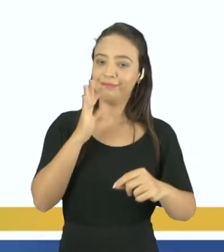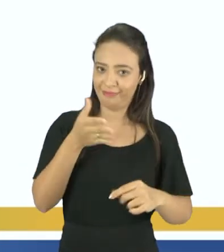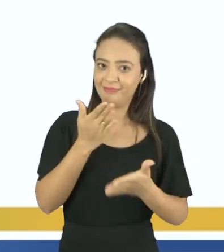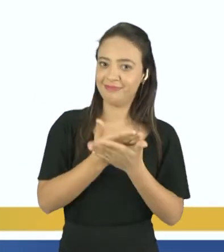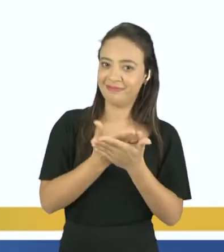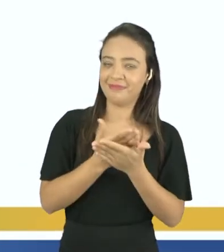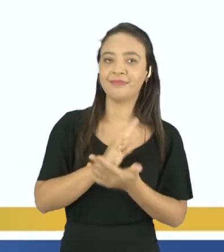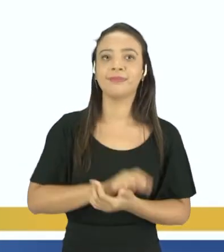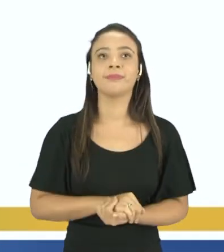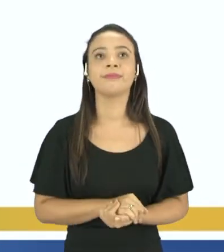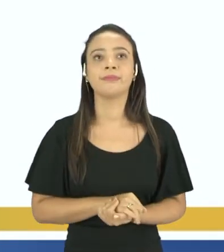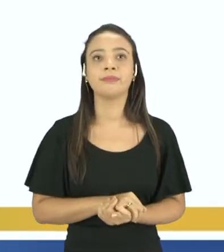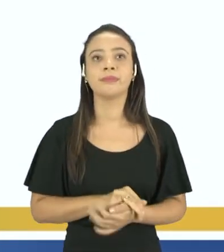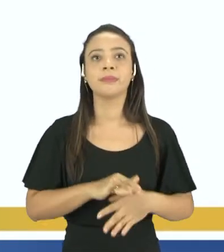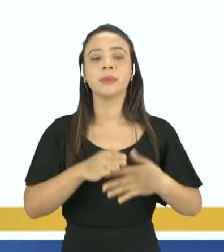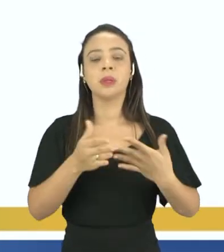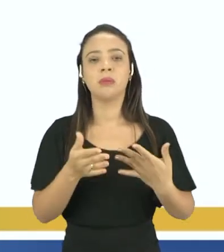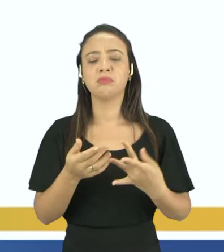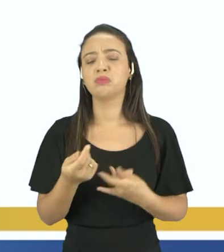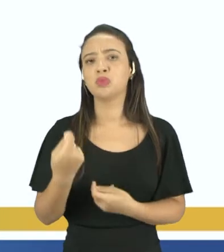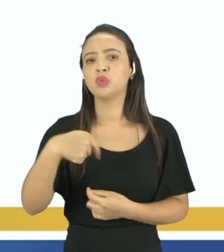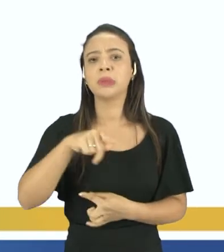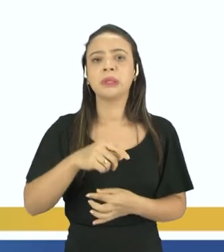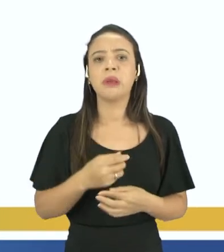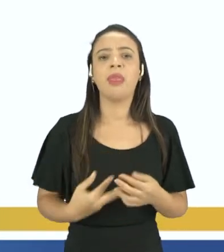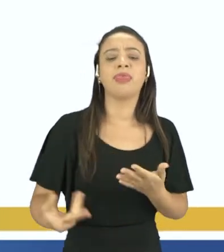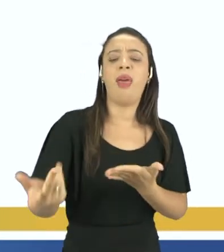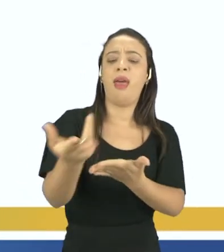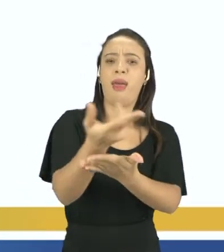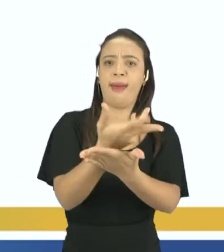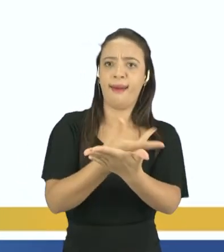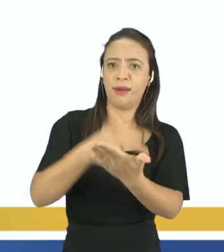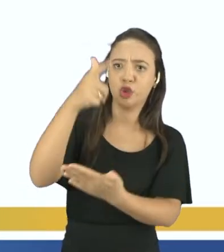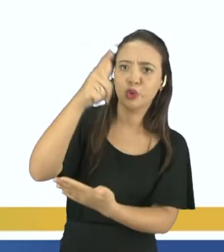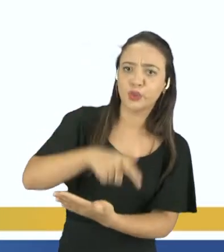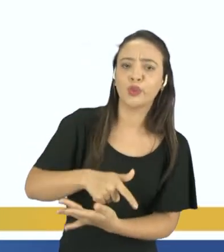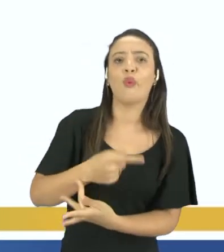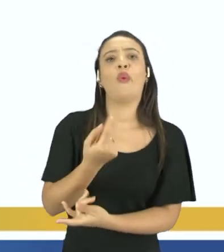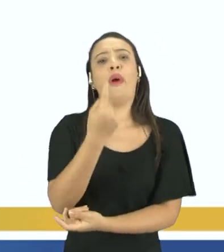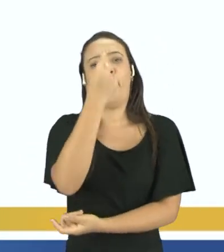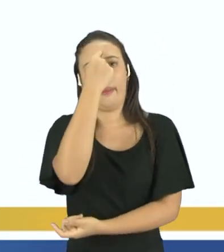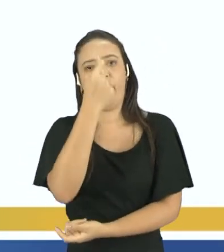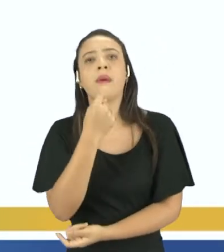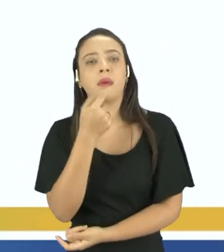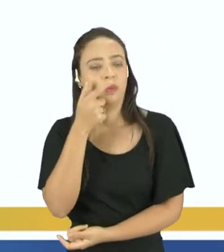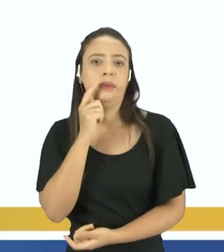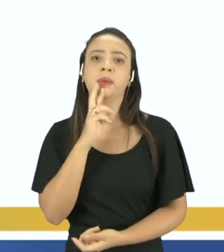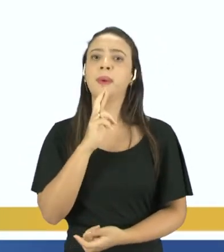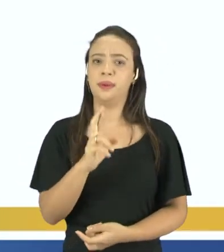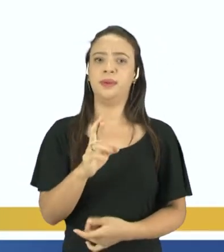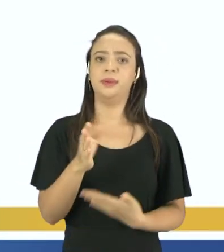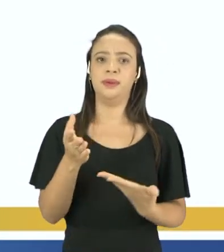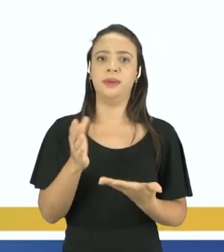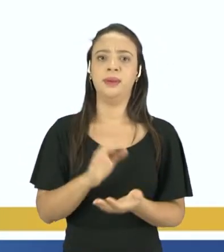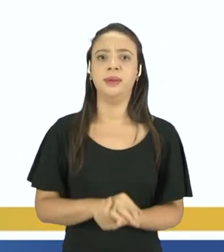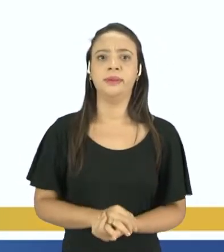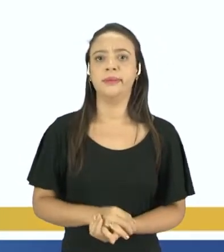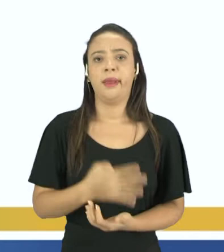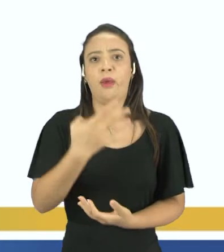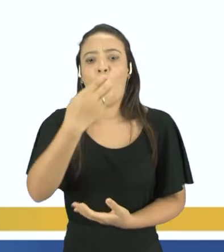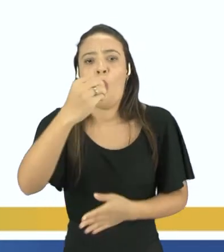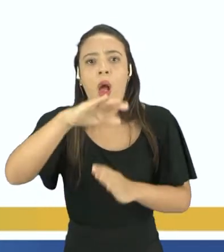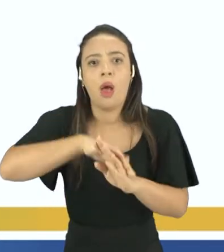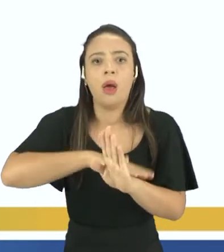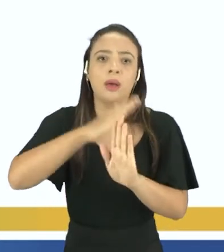agora pouco bom não é necessário a gente desenhar essa figura né gente Para gente responder uma questão dessa uma figura com